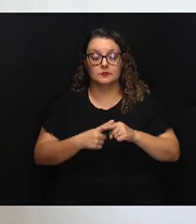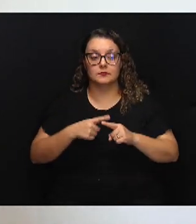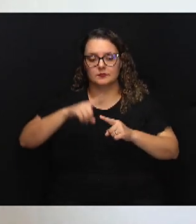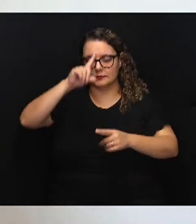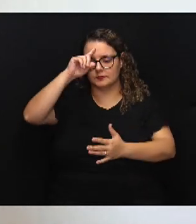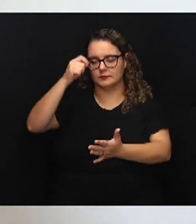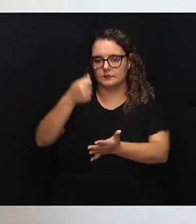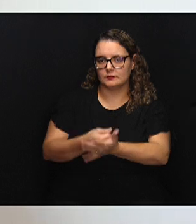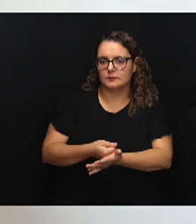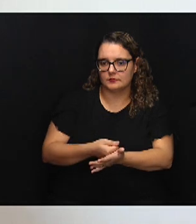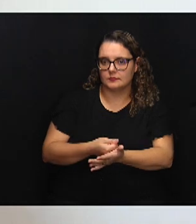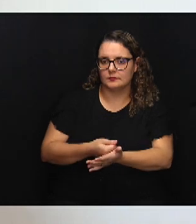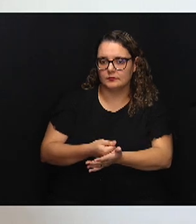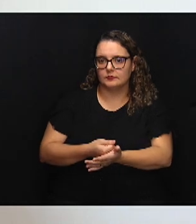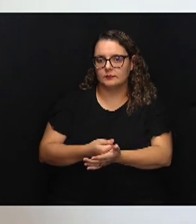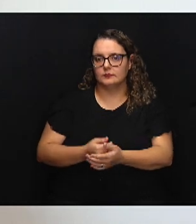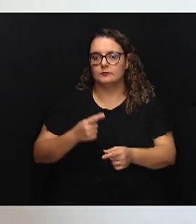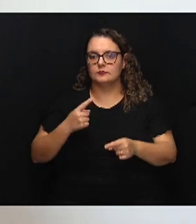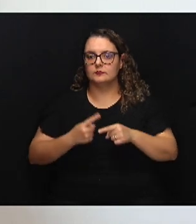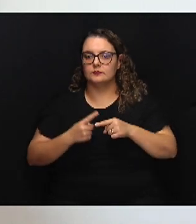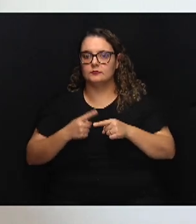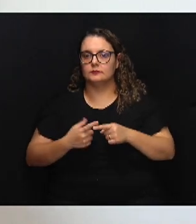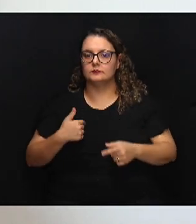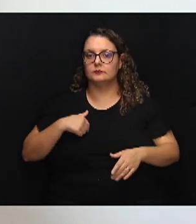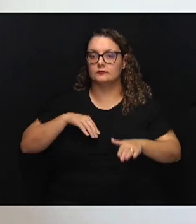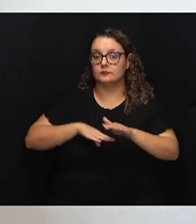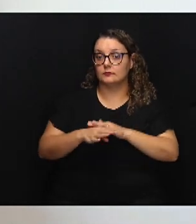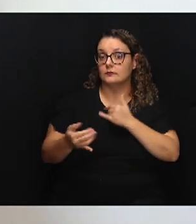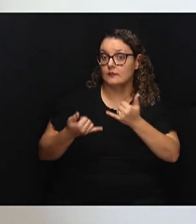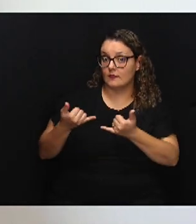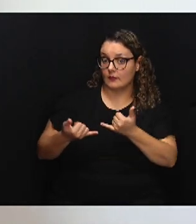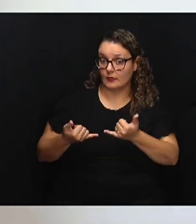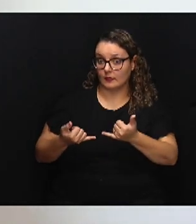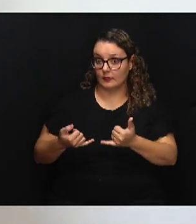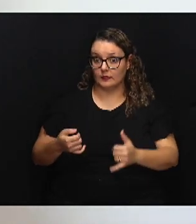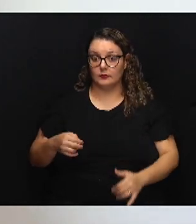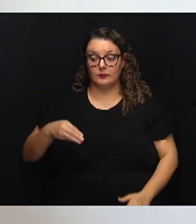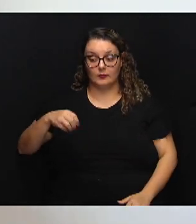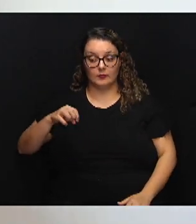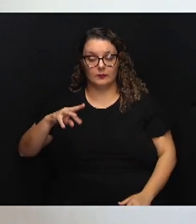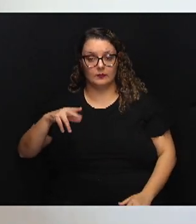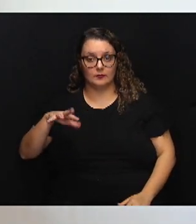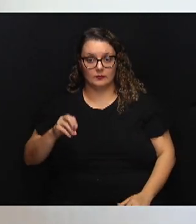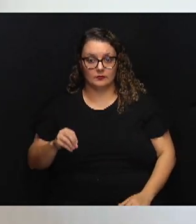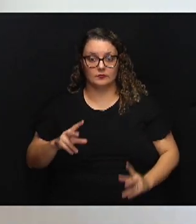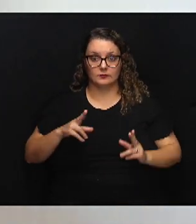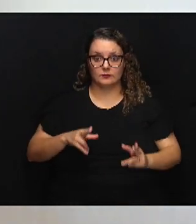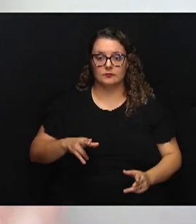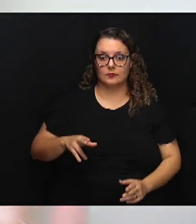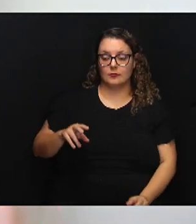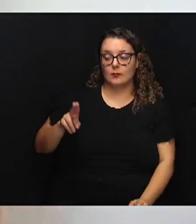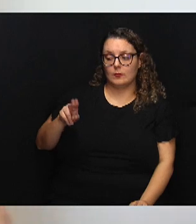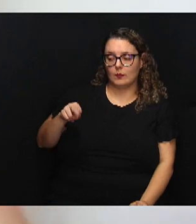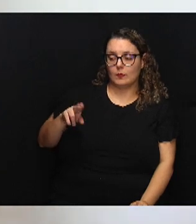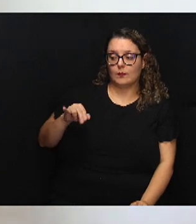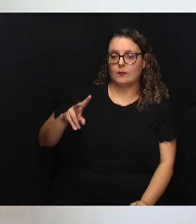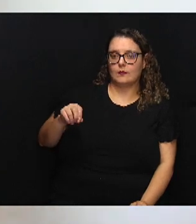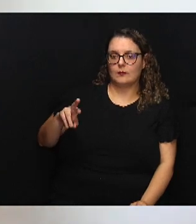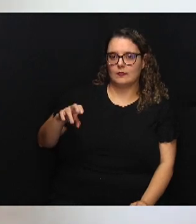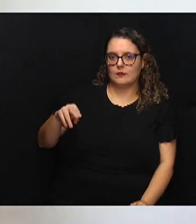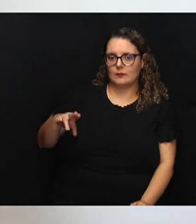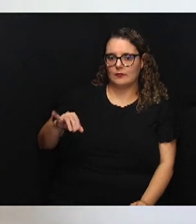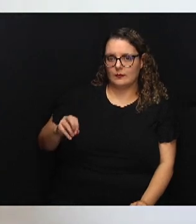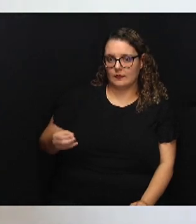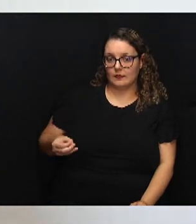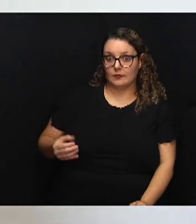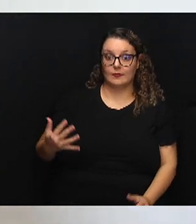de decisão. Porque eu costumo brincar que motivação é igual unicórnio, é muito bonito de se ver, mas não